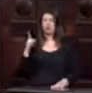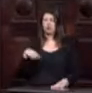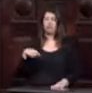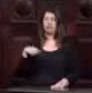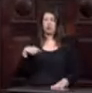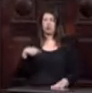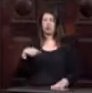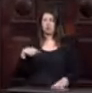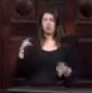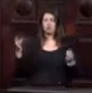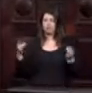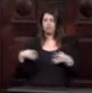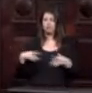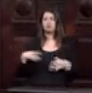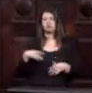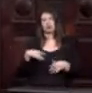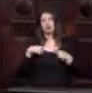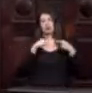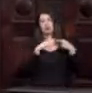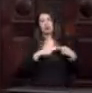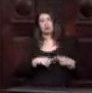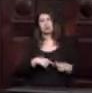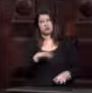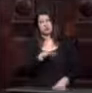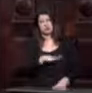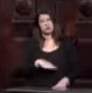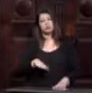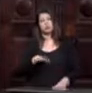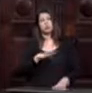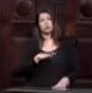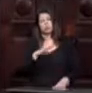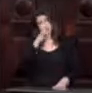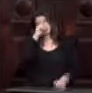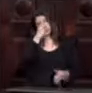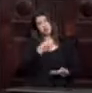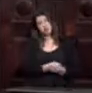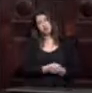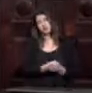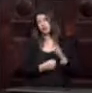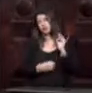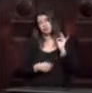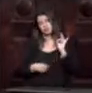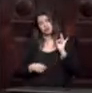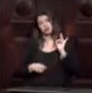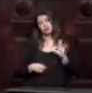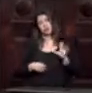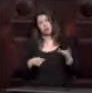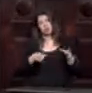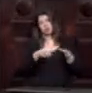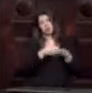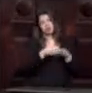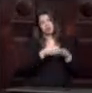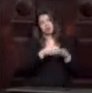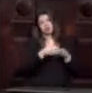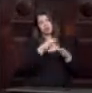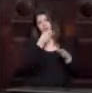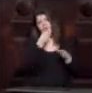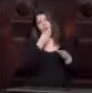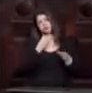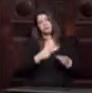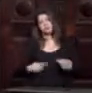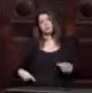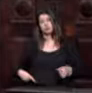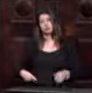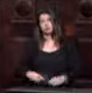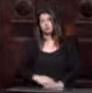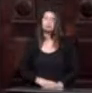preteridas em relação a decisões que são tomadas pelo presidente da casa.